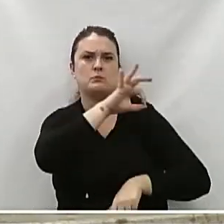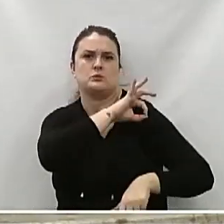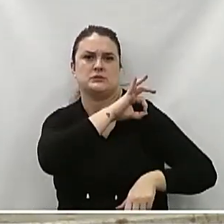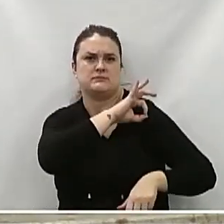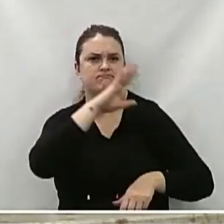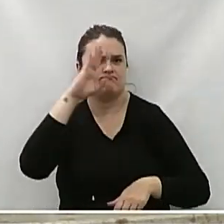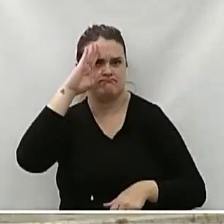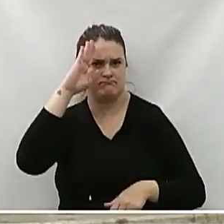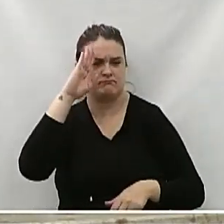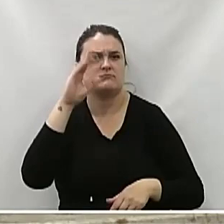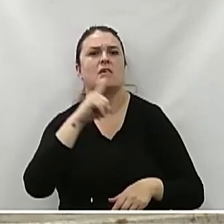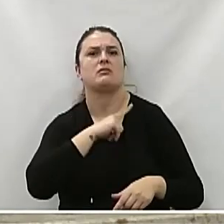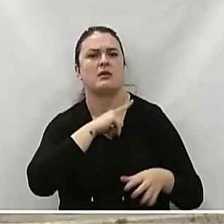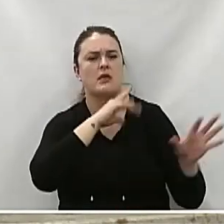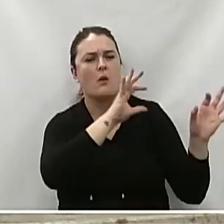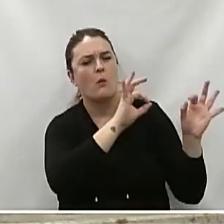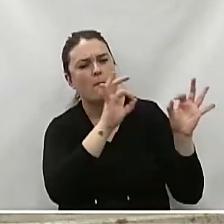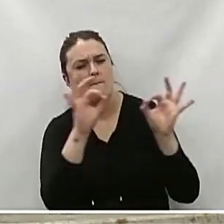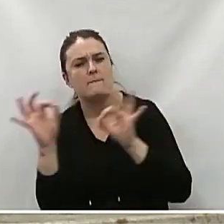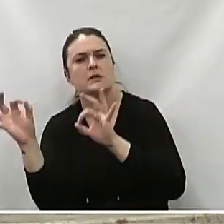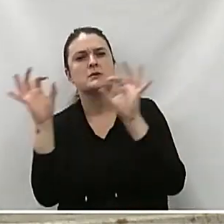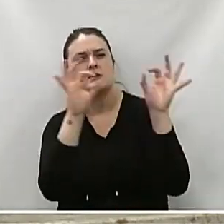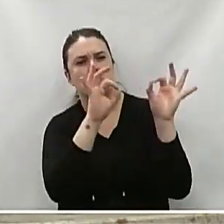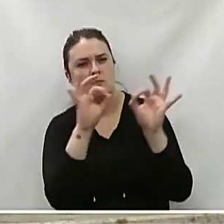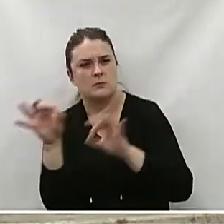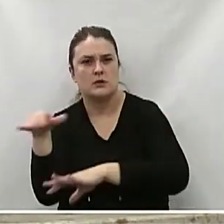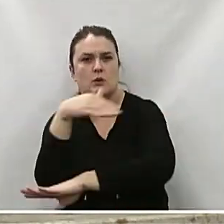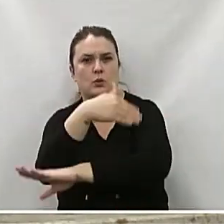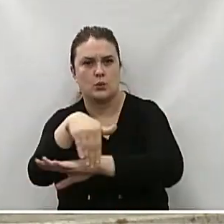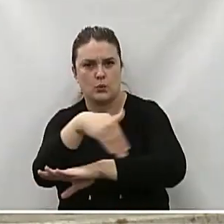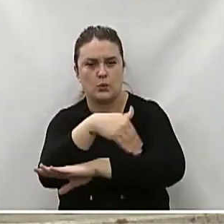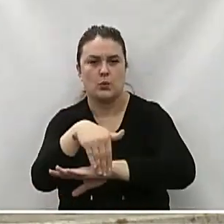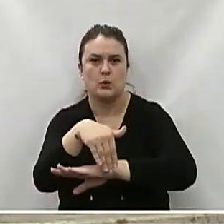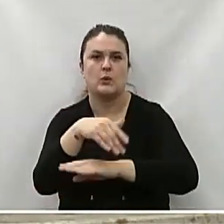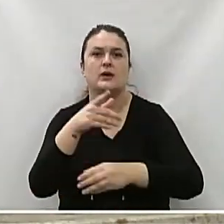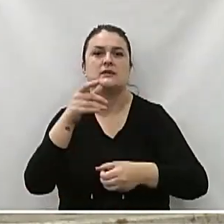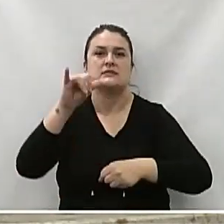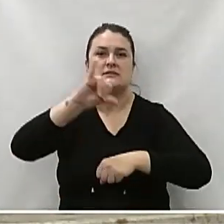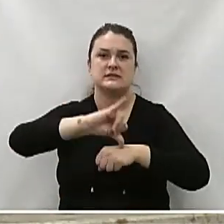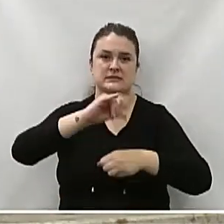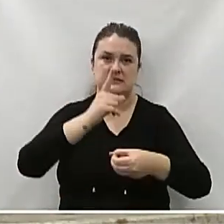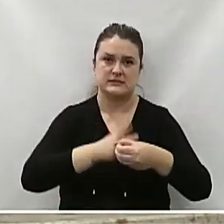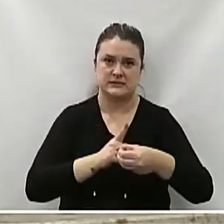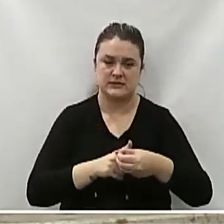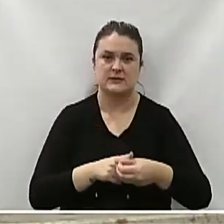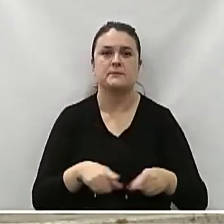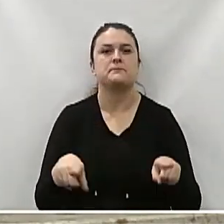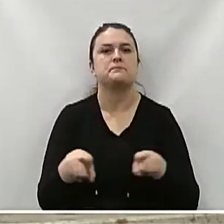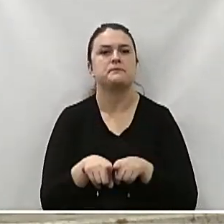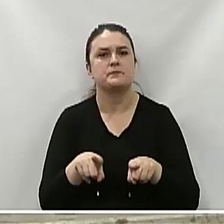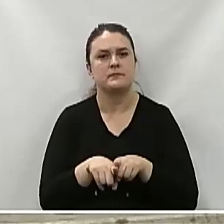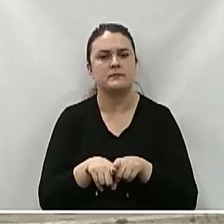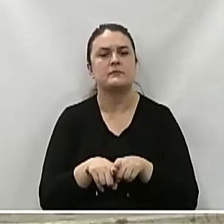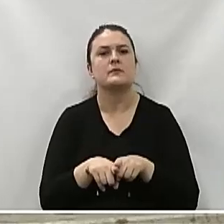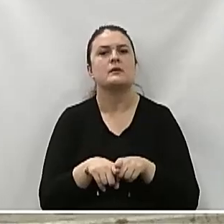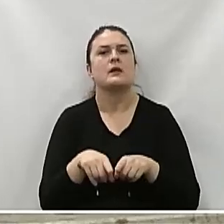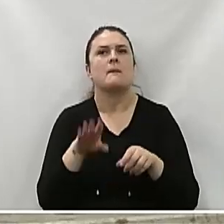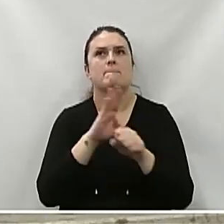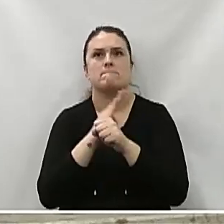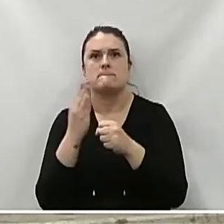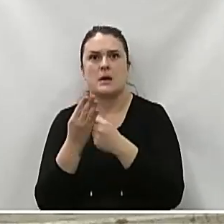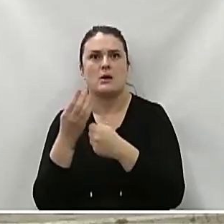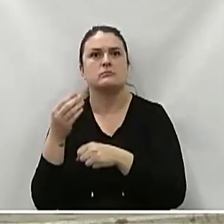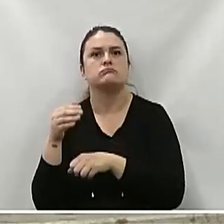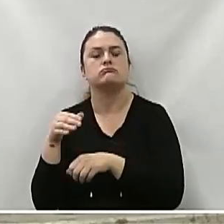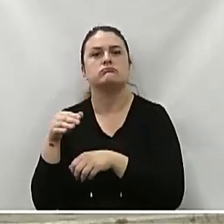muitos têm acompanhado a polícia nas ruas andando pelos centro da cidades os bairros a gente vê as viaturas